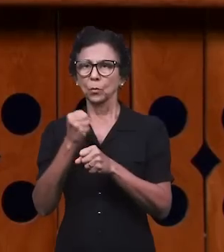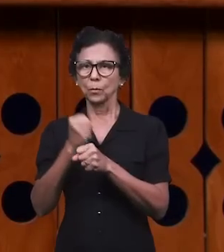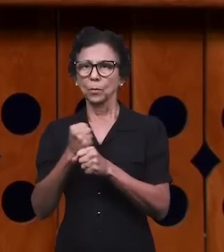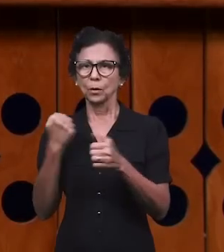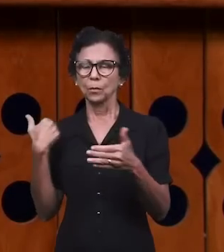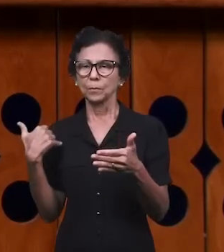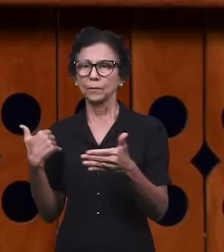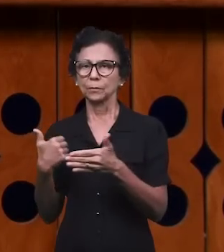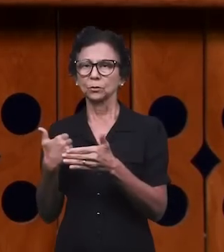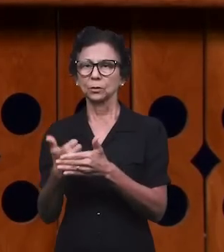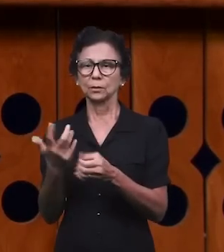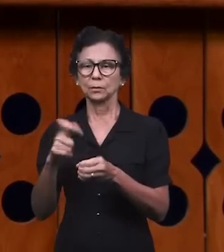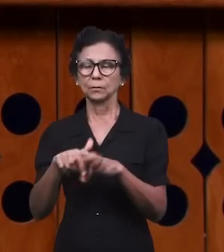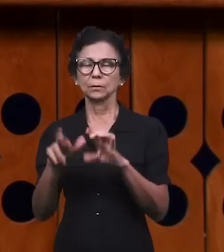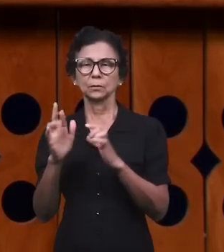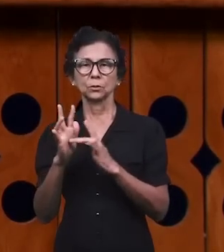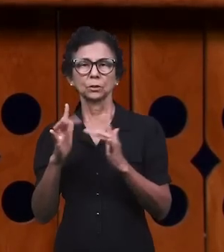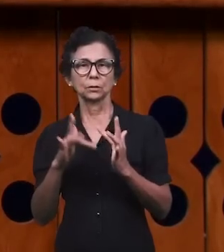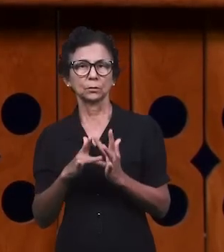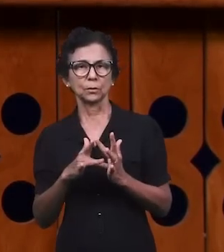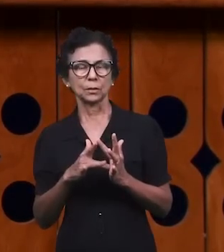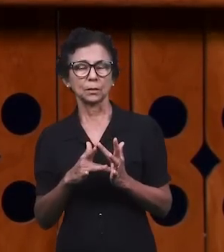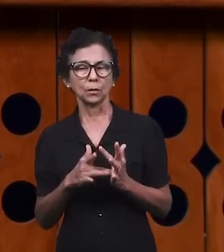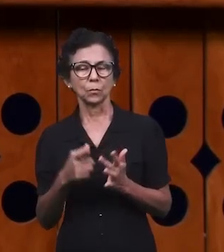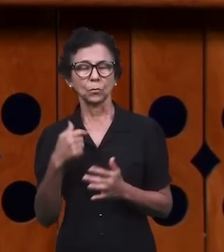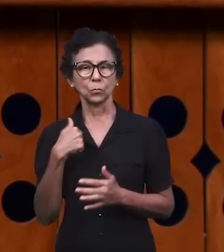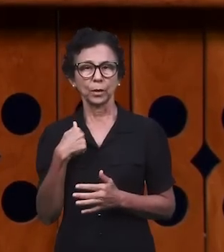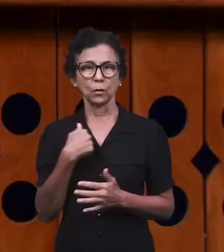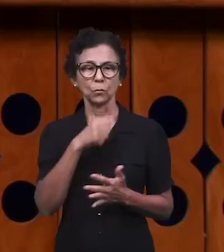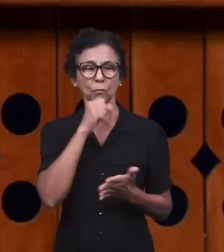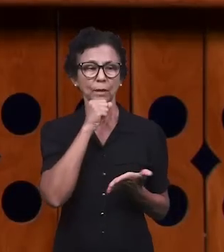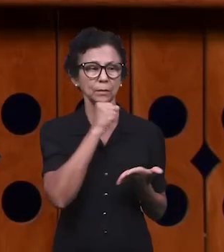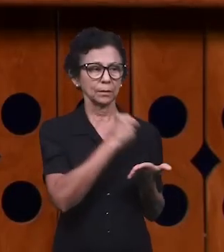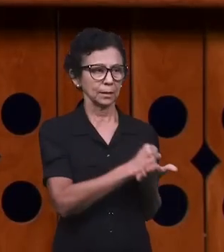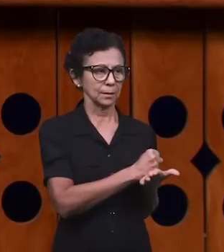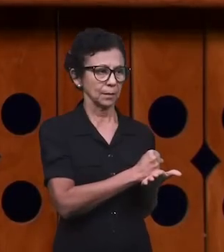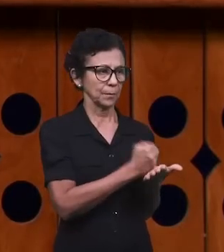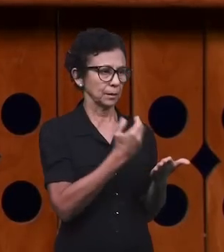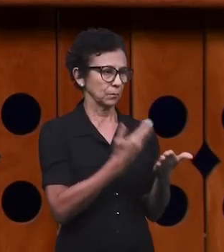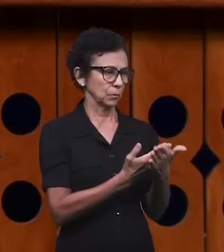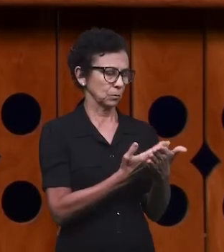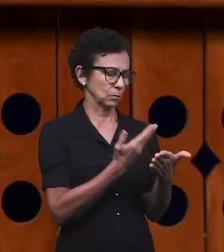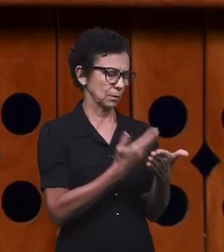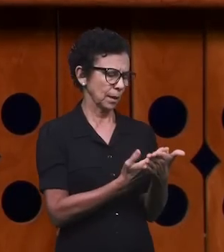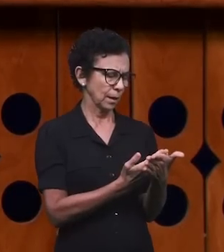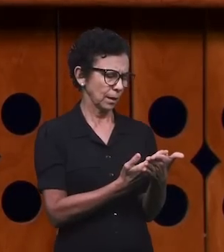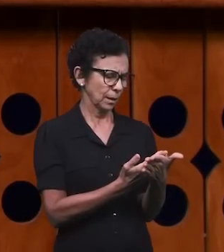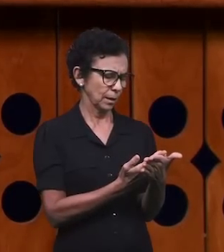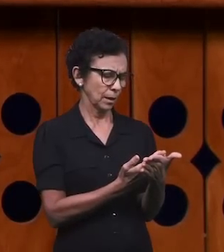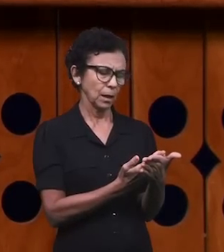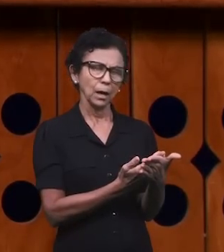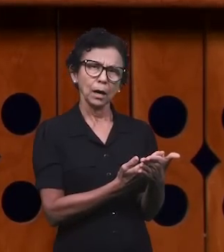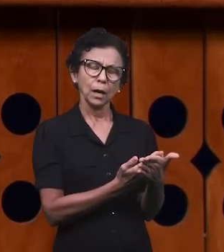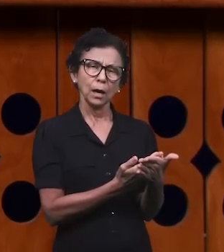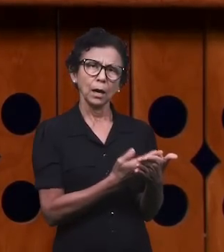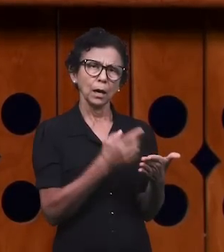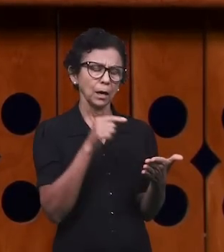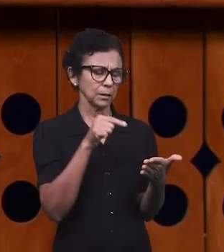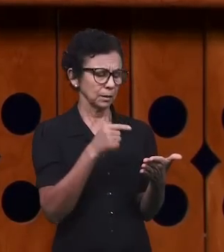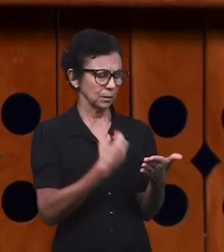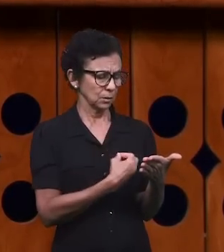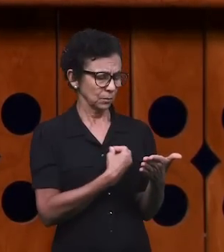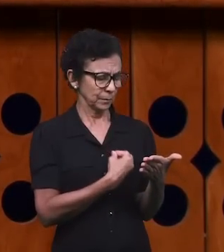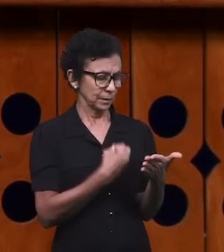um aperfeiçoamento. Então, quando eu pego o Velho Testamento e vou estudar e descubro que Jesus já estava